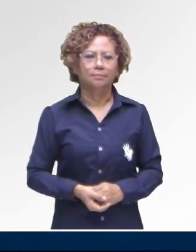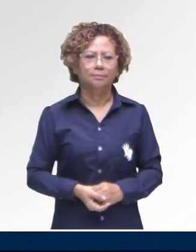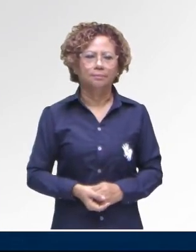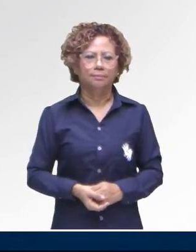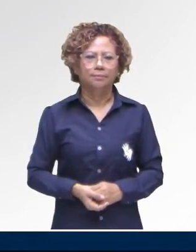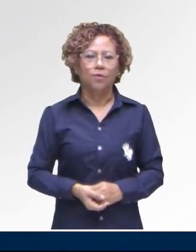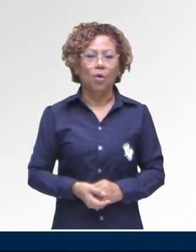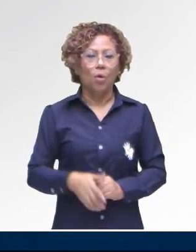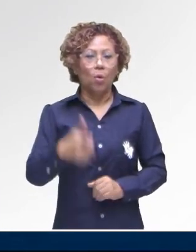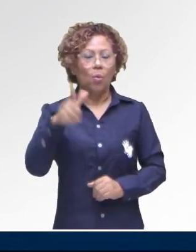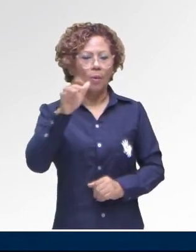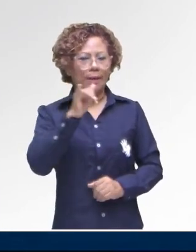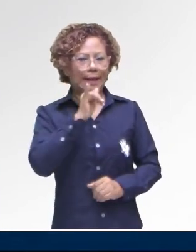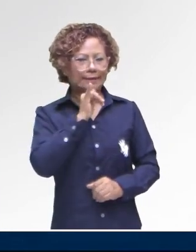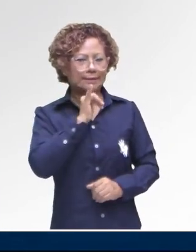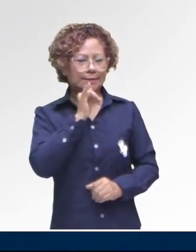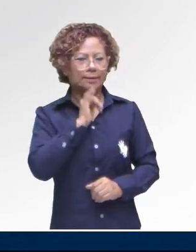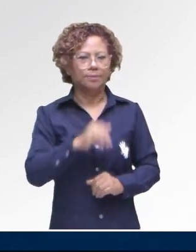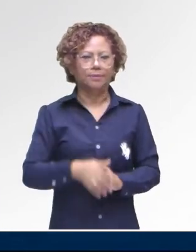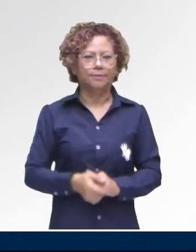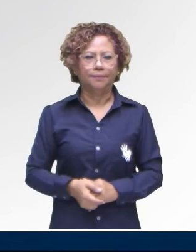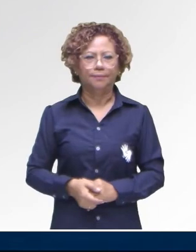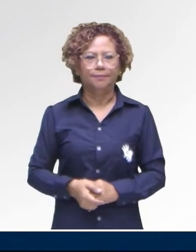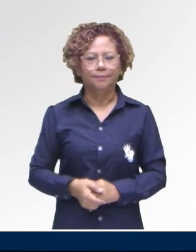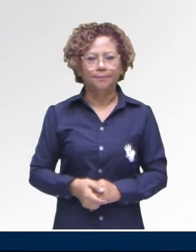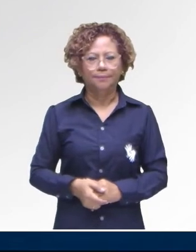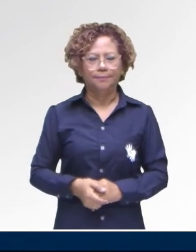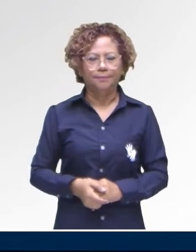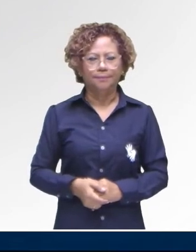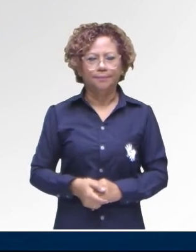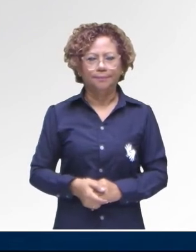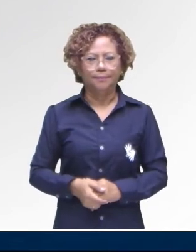Olha só, nosso exemplo 3.